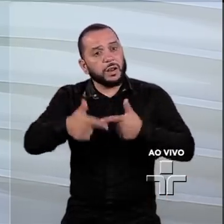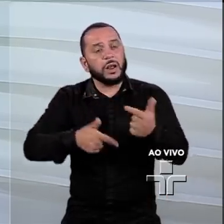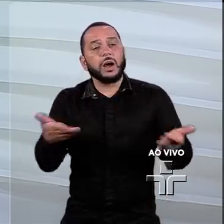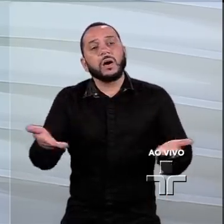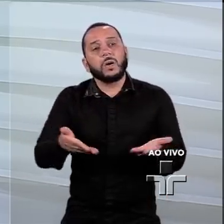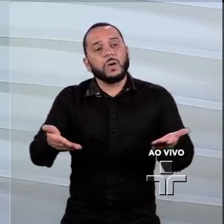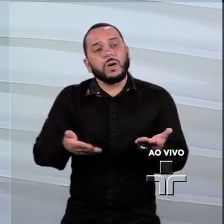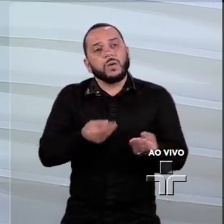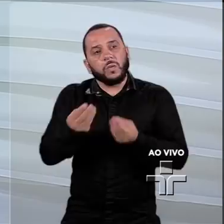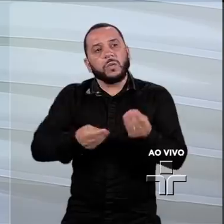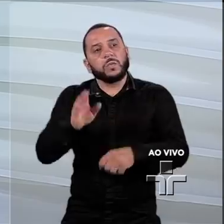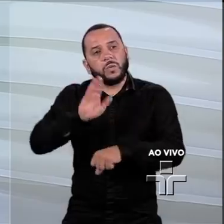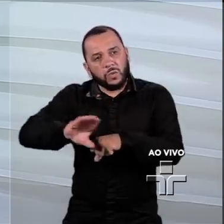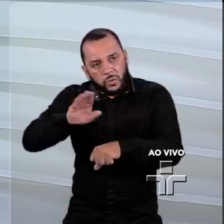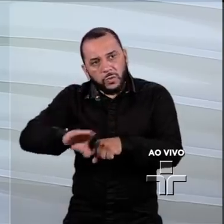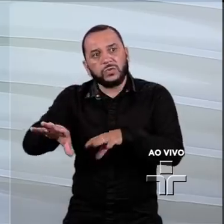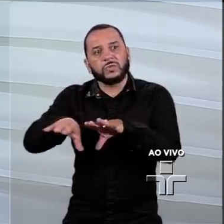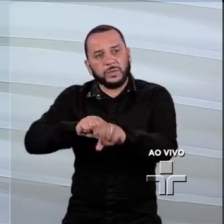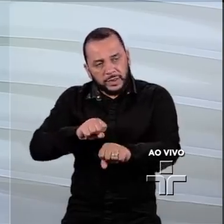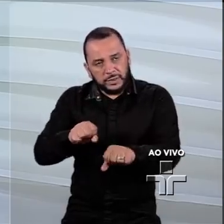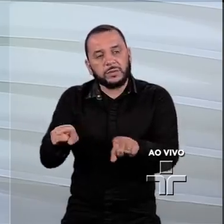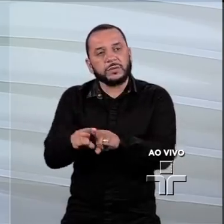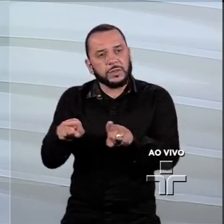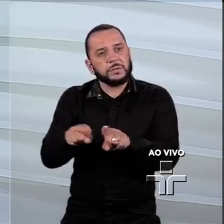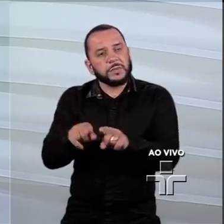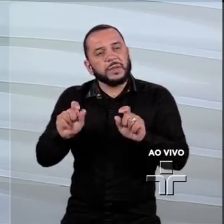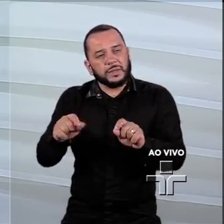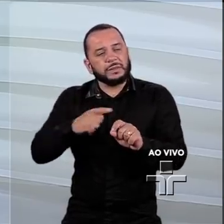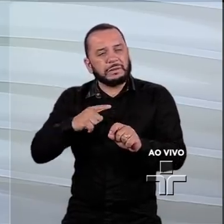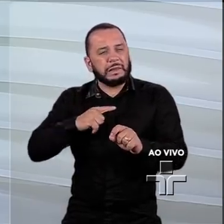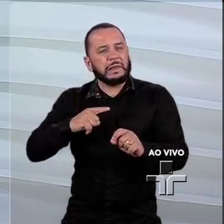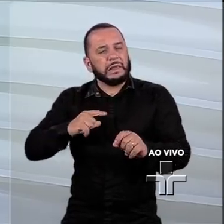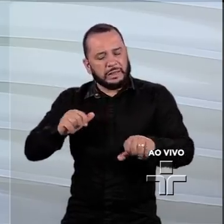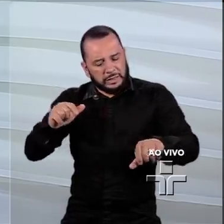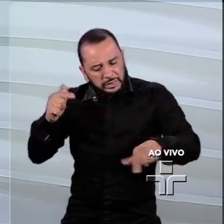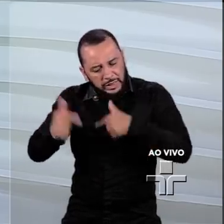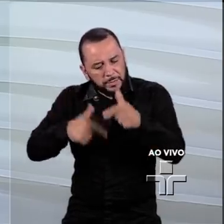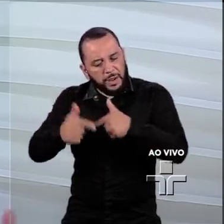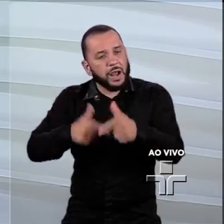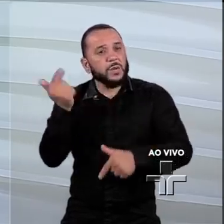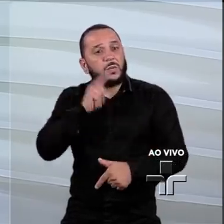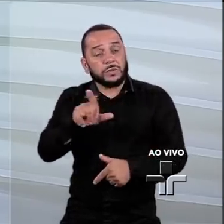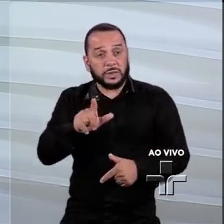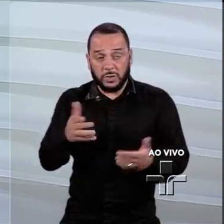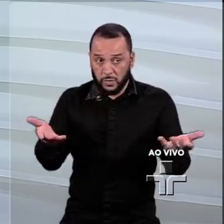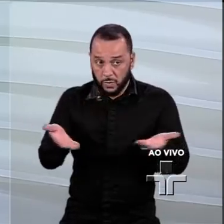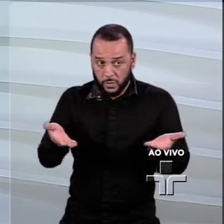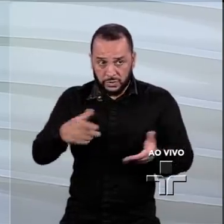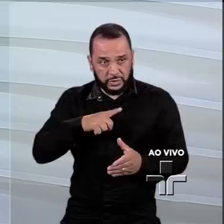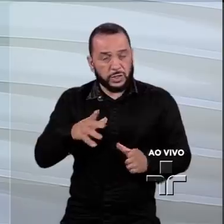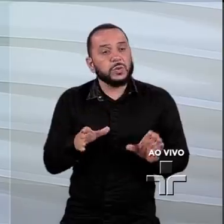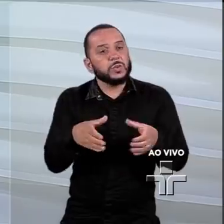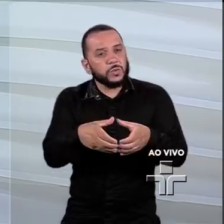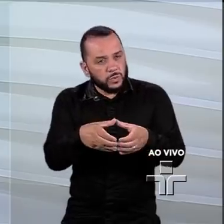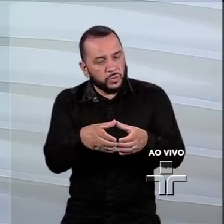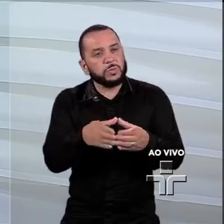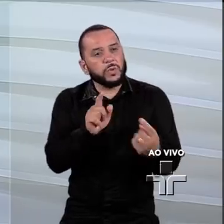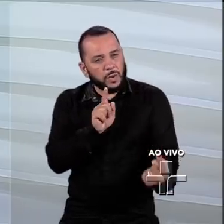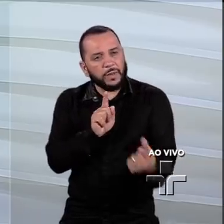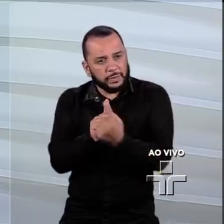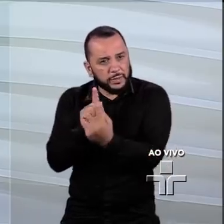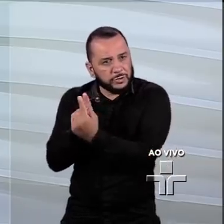na qualificação e na humanização do trabalho. Eu hoje atendi uma comissão de moradores em situação de rua lá na